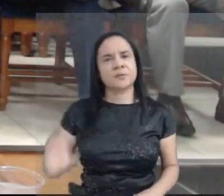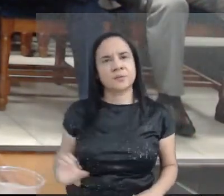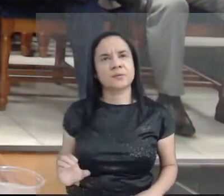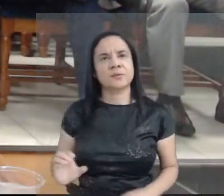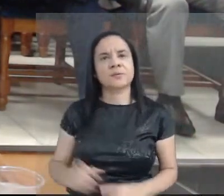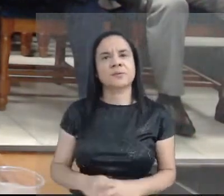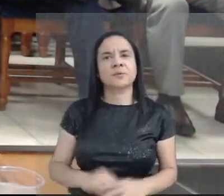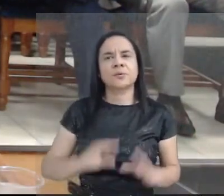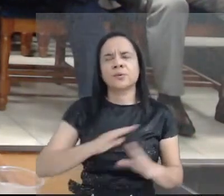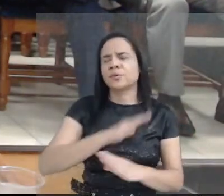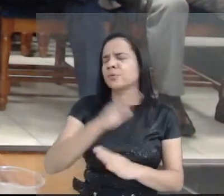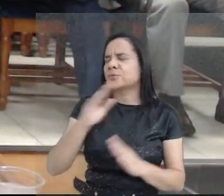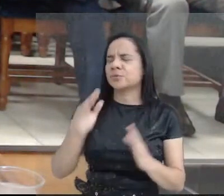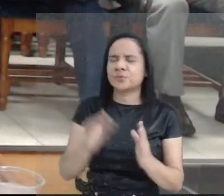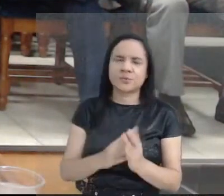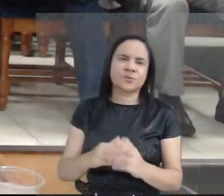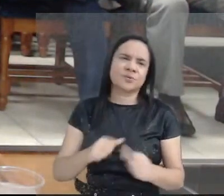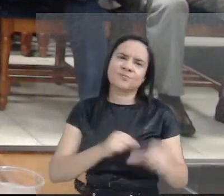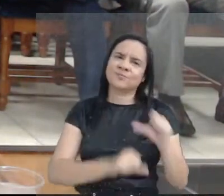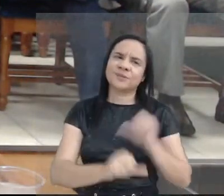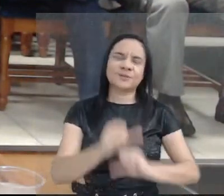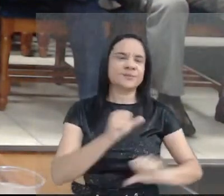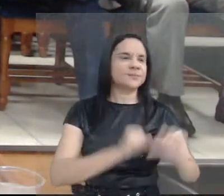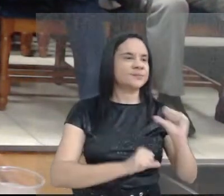todos são recuperados.